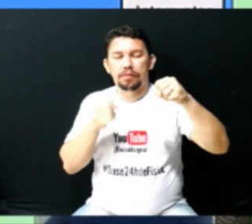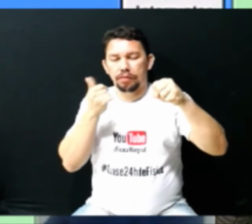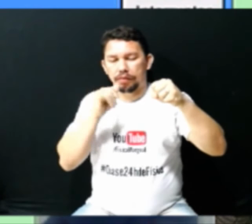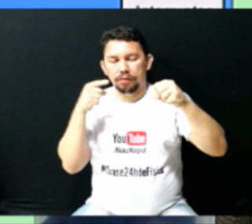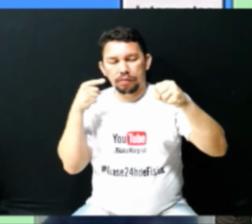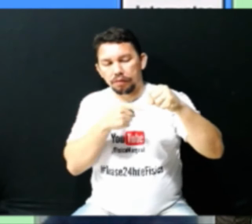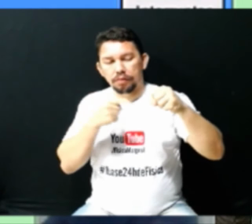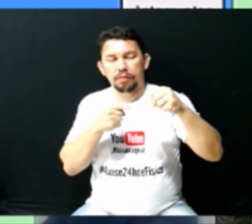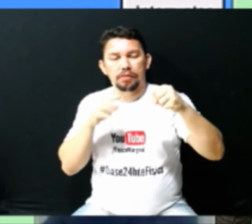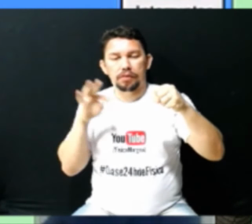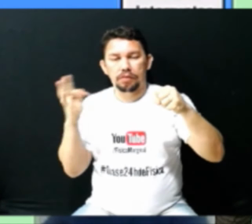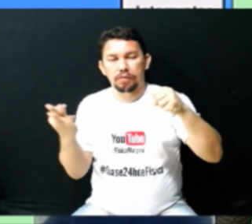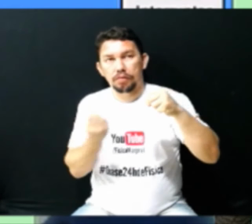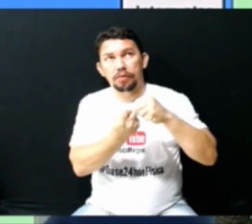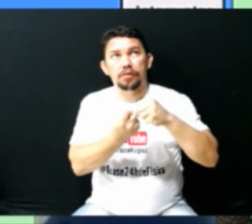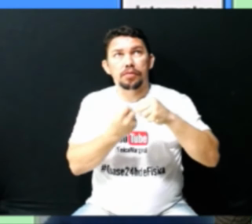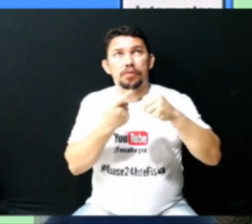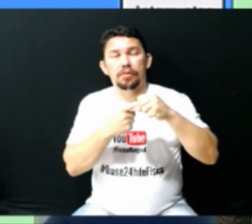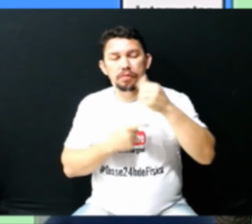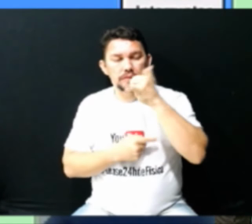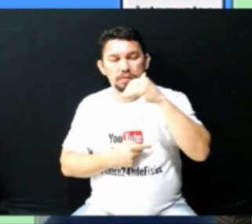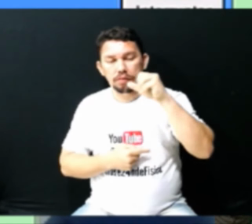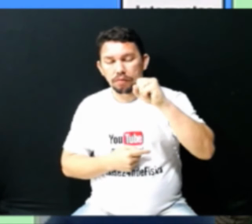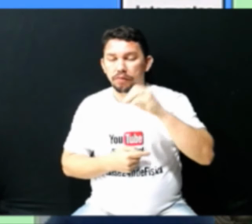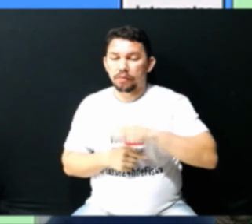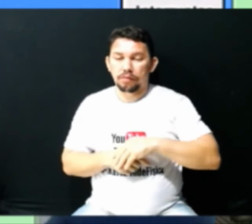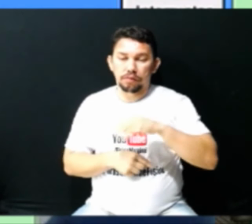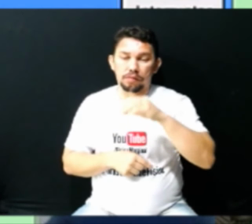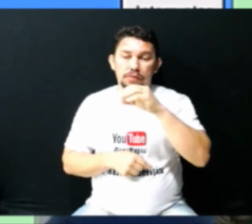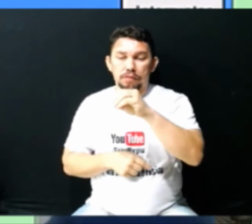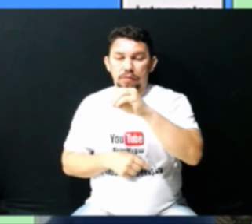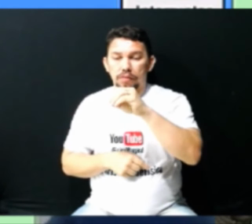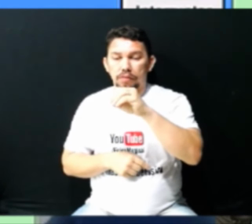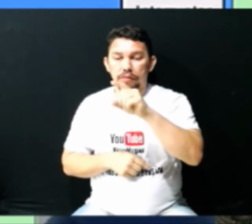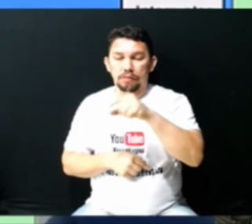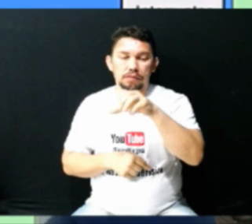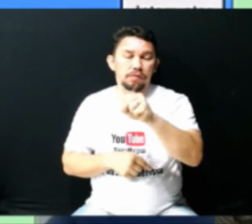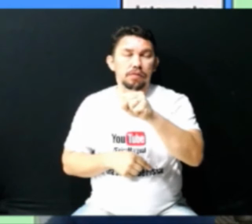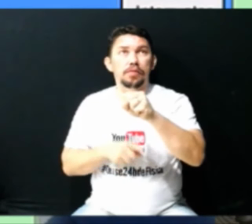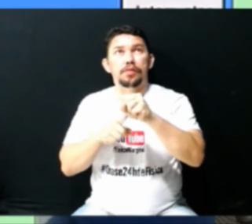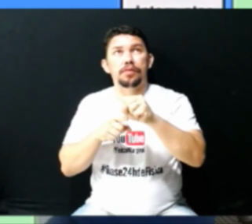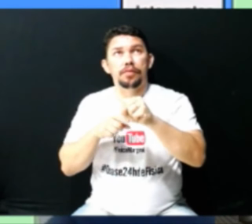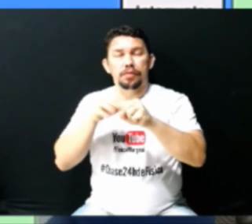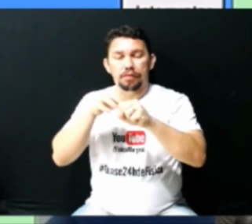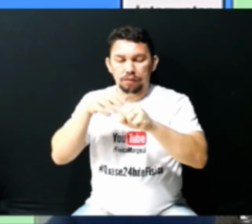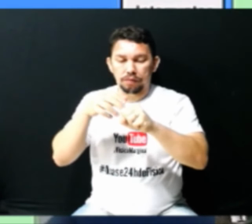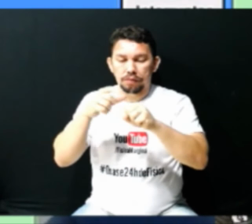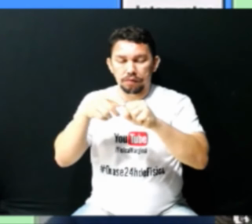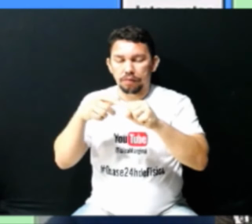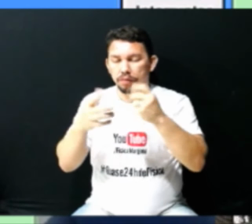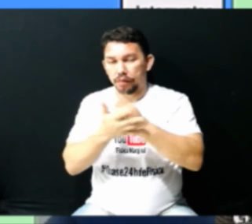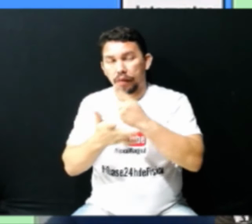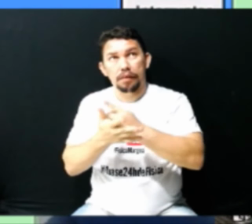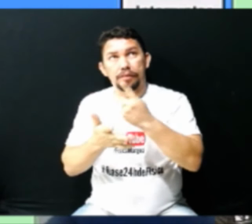por ele. Observe a corrente total ali, 0,8. Agora eu liguei um errado, a corrente foi para 1,2. E aumentei a corrente